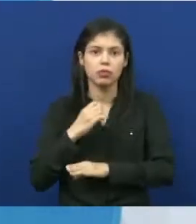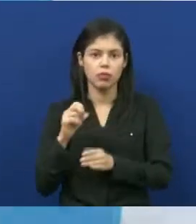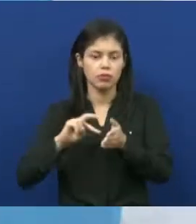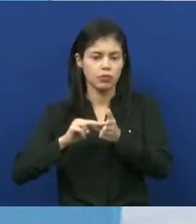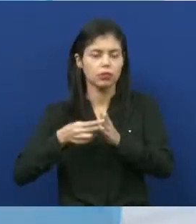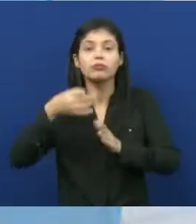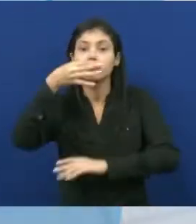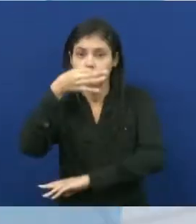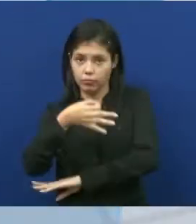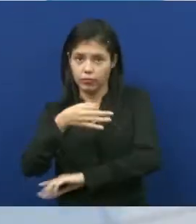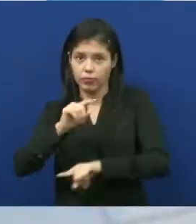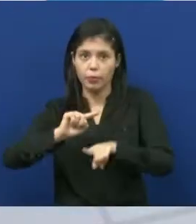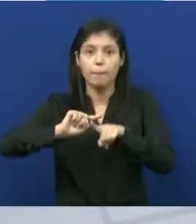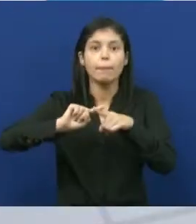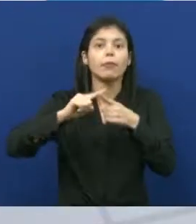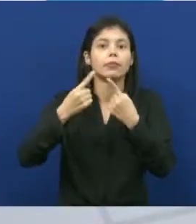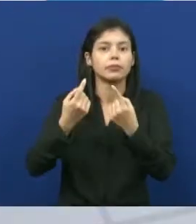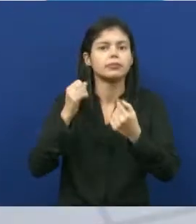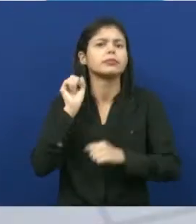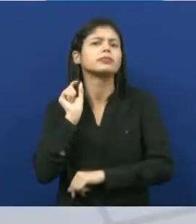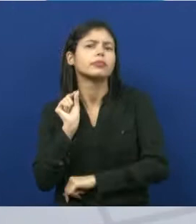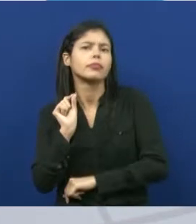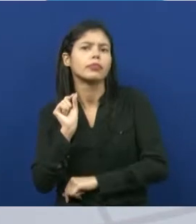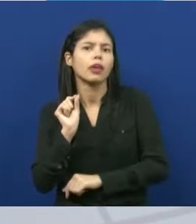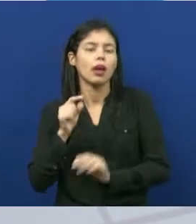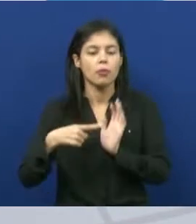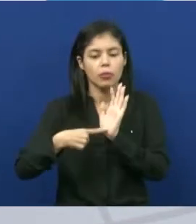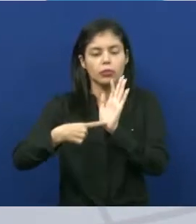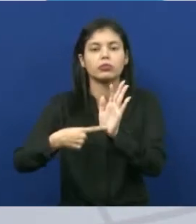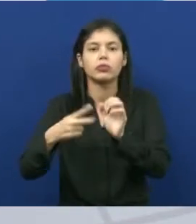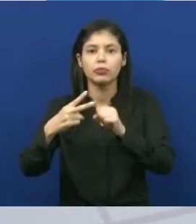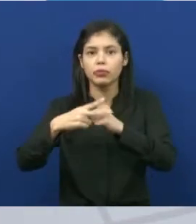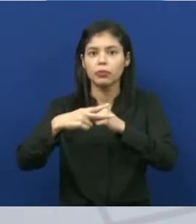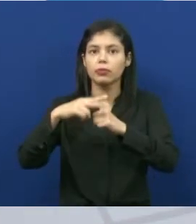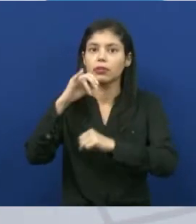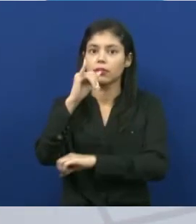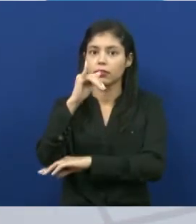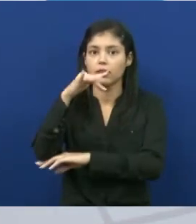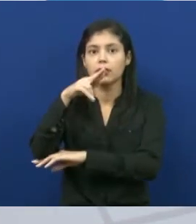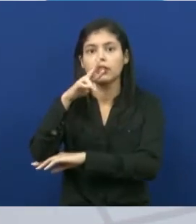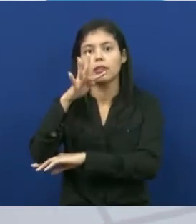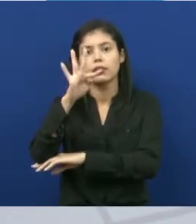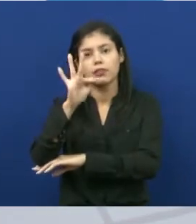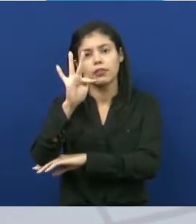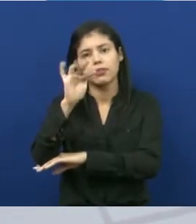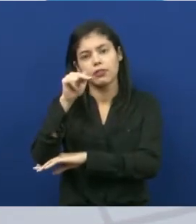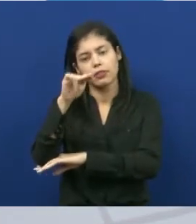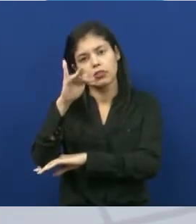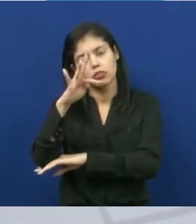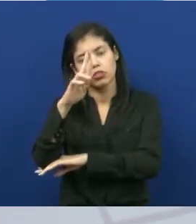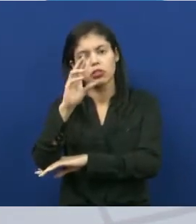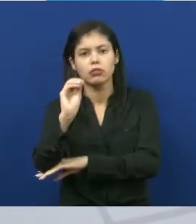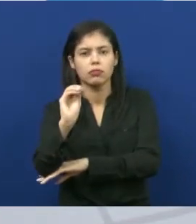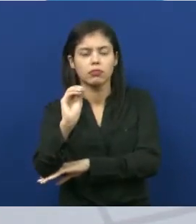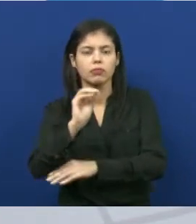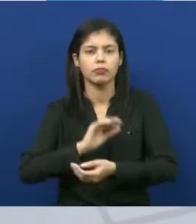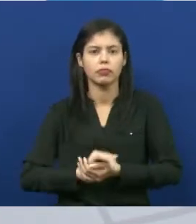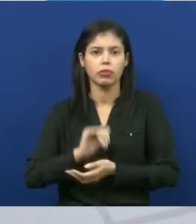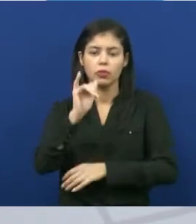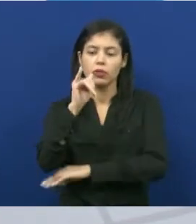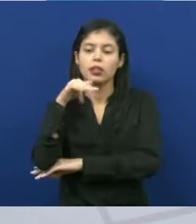exato. E para que serve? É só para indicar que o verbo está no infinitivo. O que é exatamente o infinitivo?